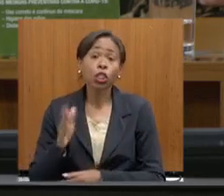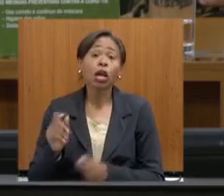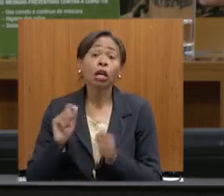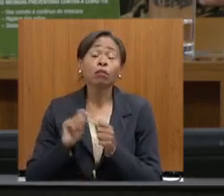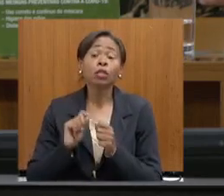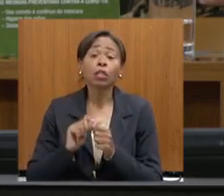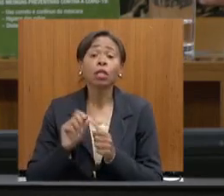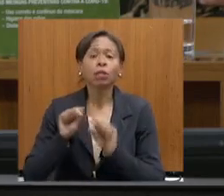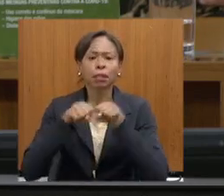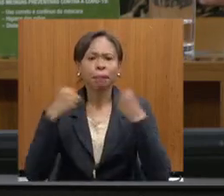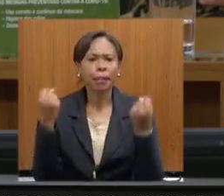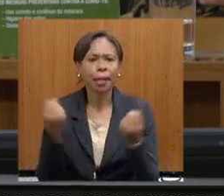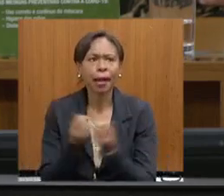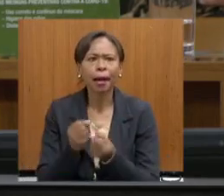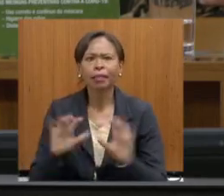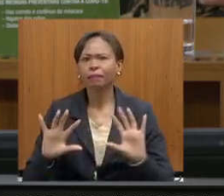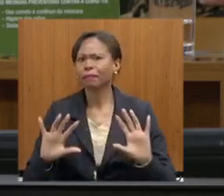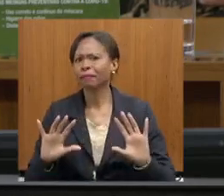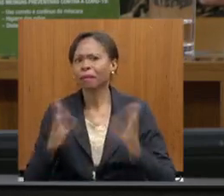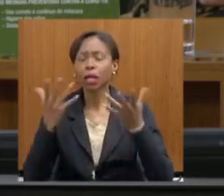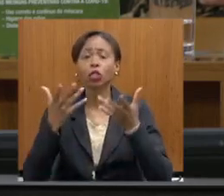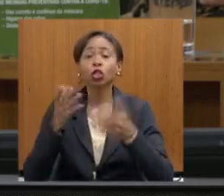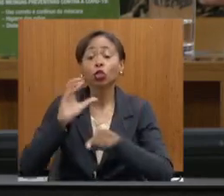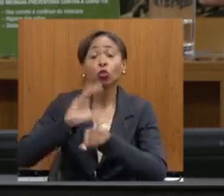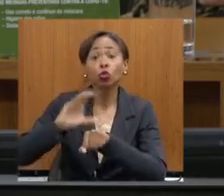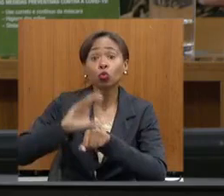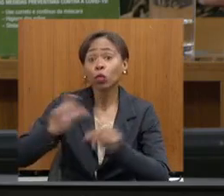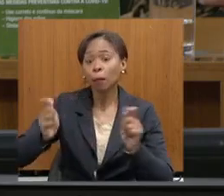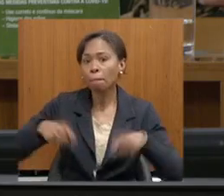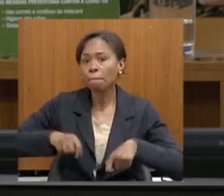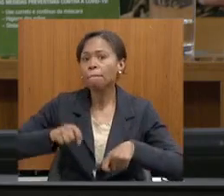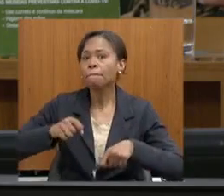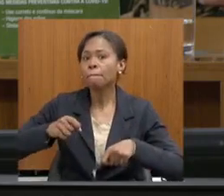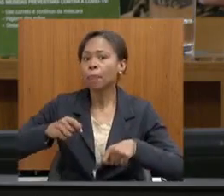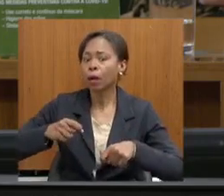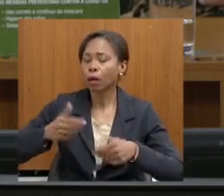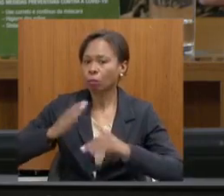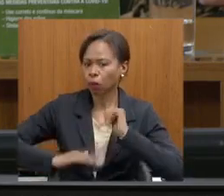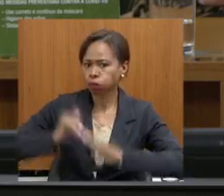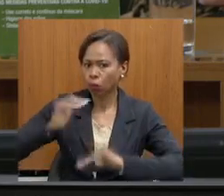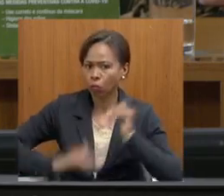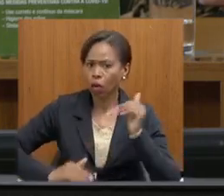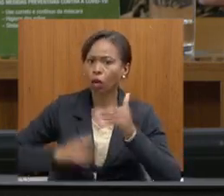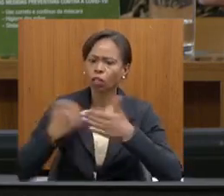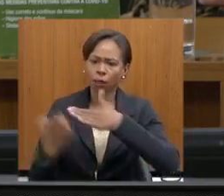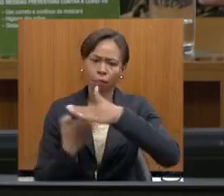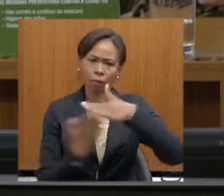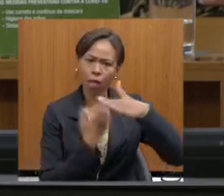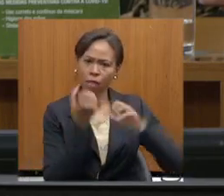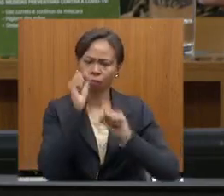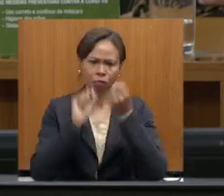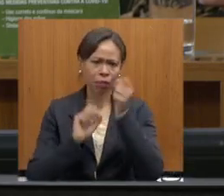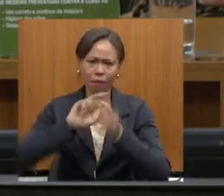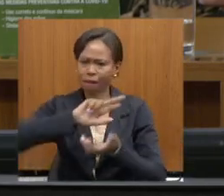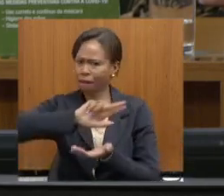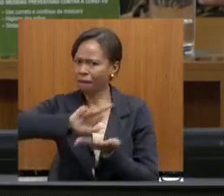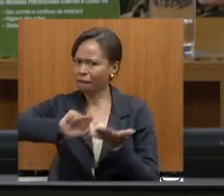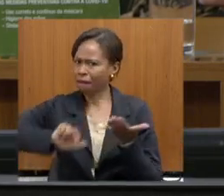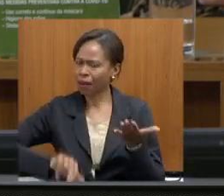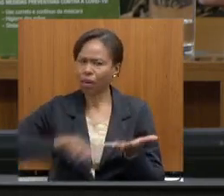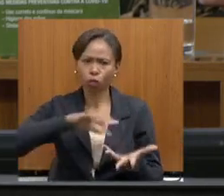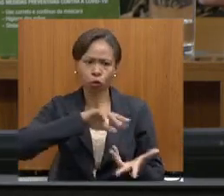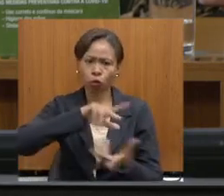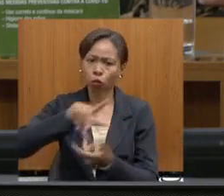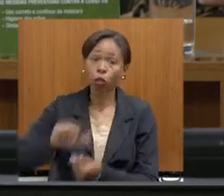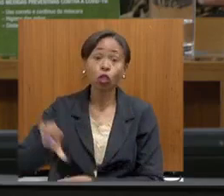seminários e eventos de capacitação não é por várias empresas acessarem os mercados internacionais né promovemos aí